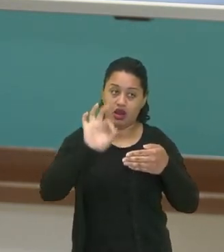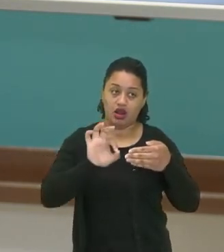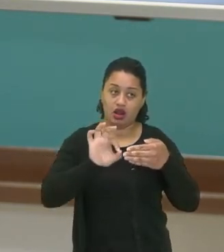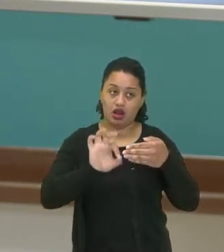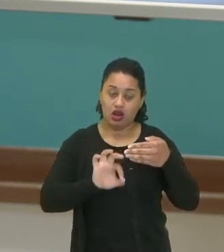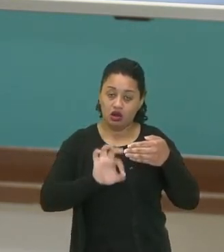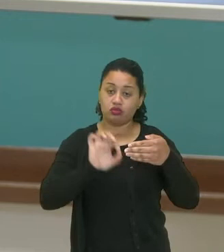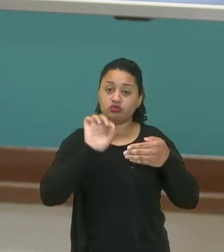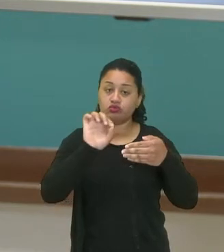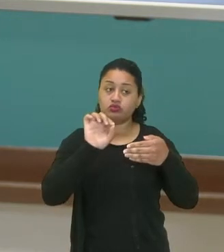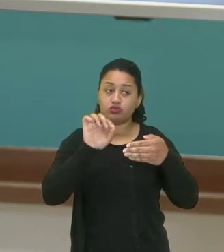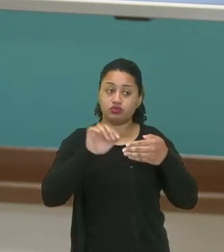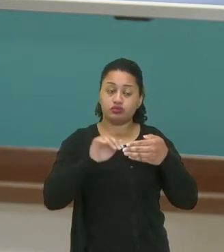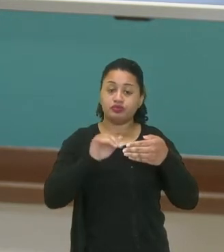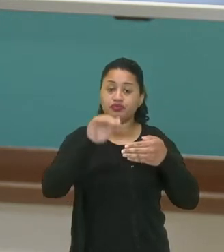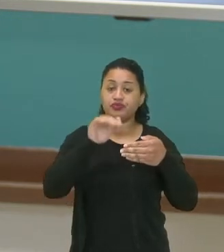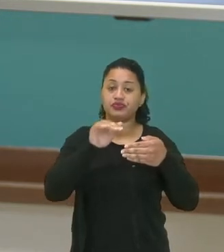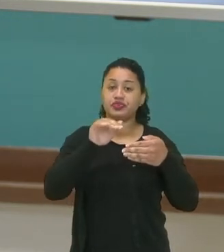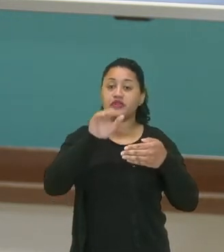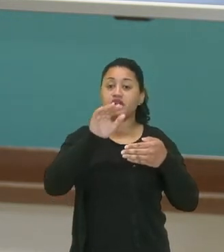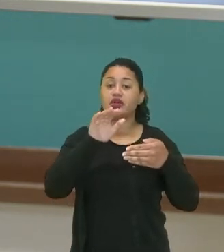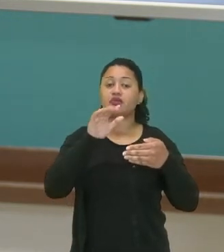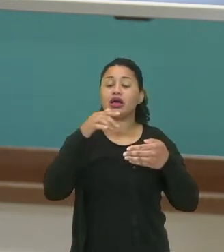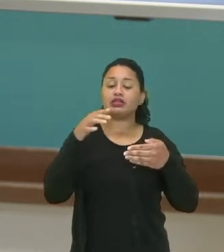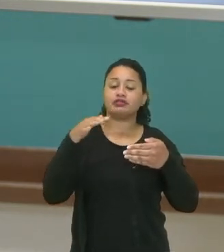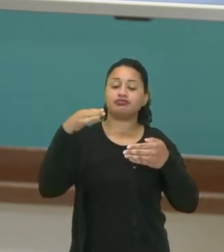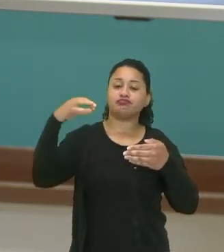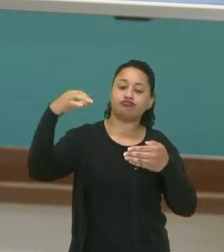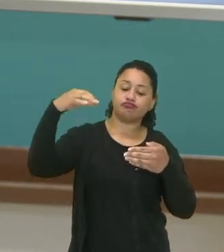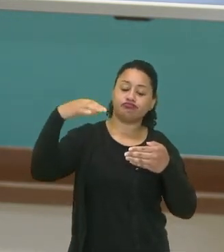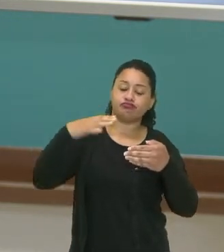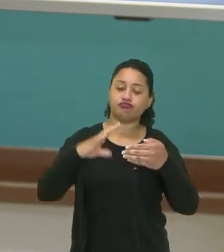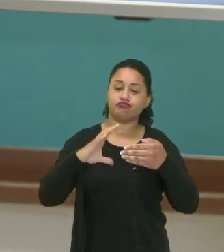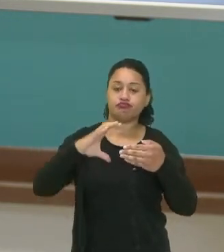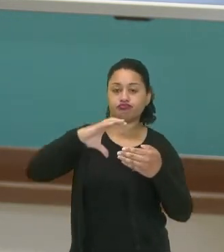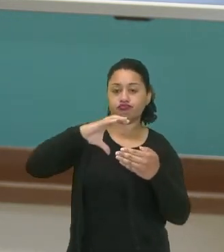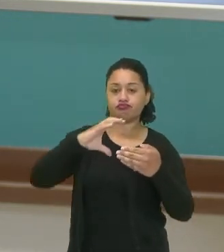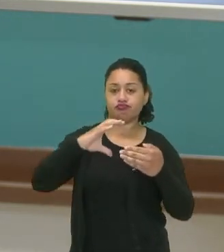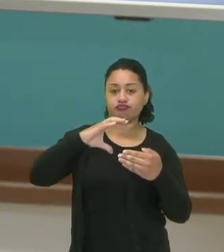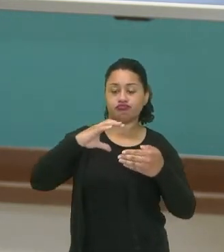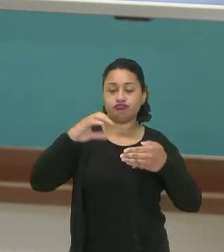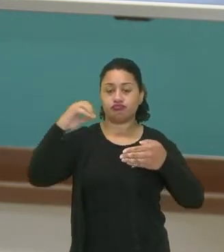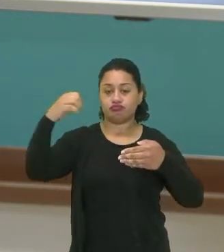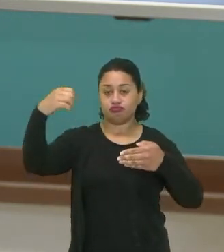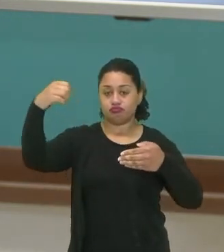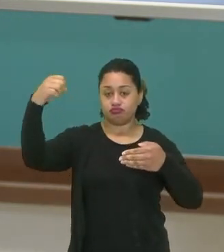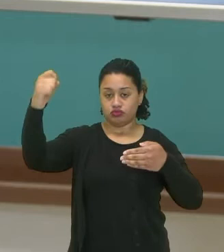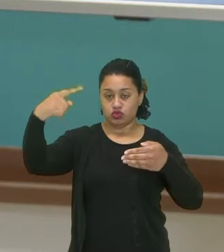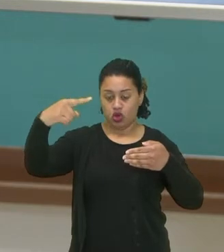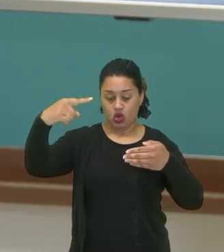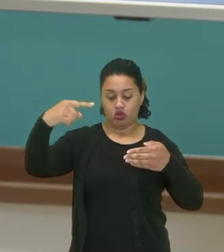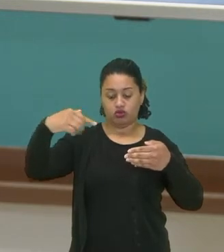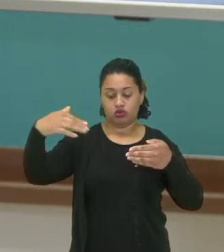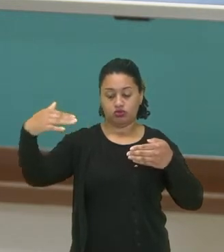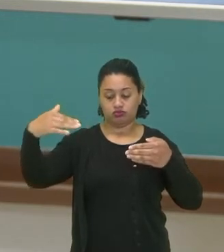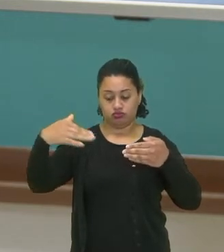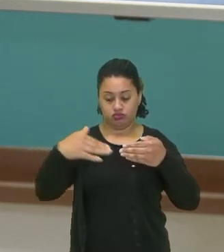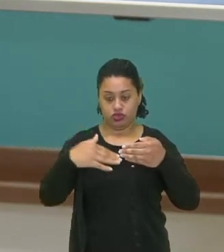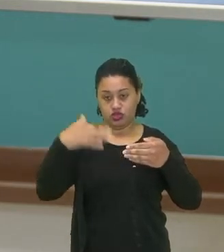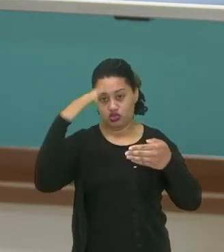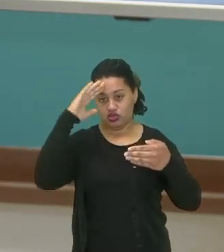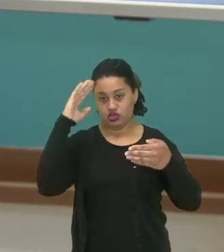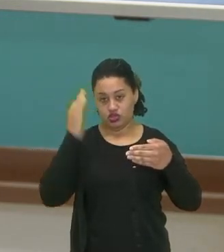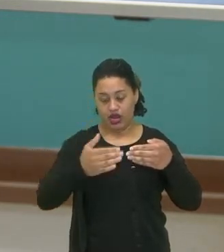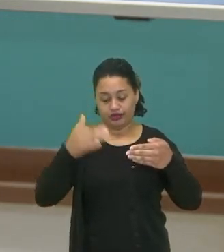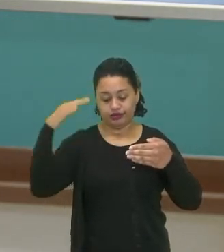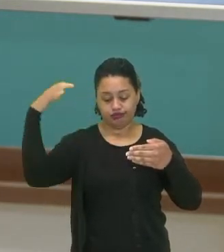planeta, essa incidência fica mais oblíqua, ou seja, mais inclinada. A luz do Sol ali dá